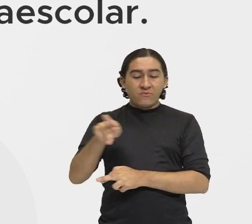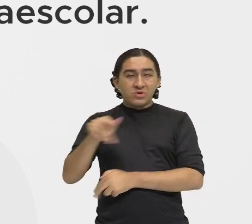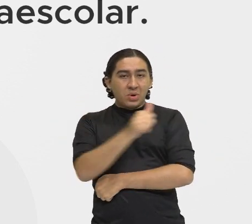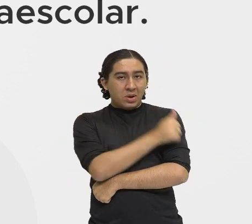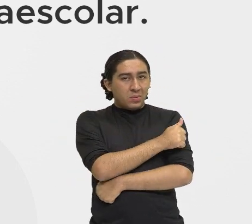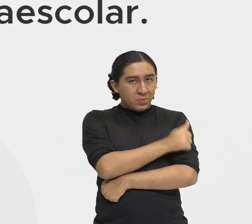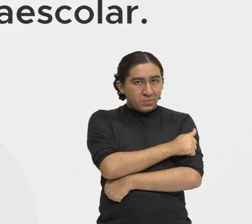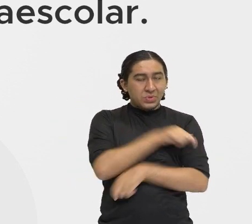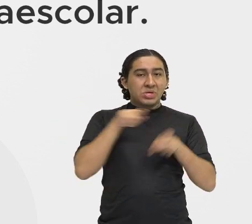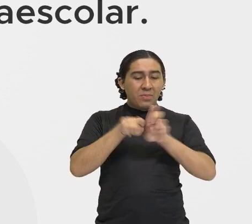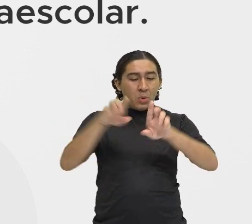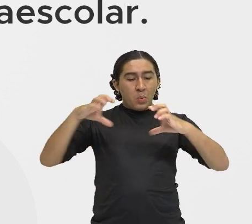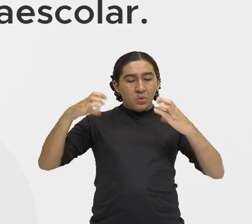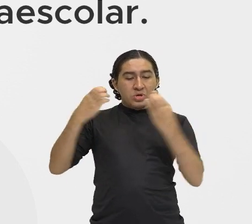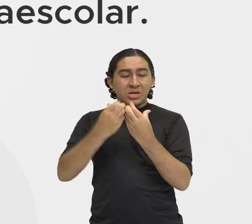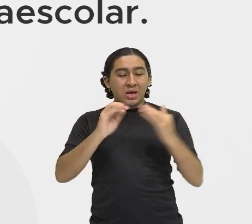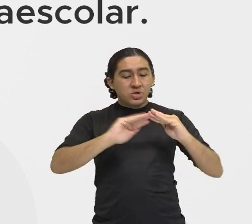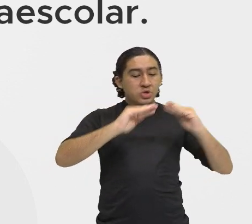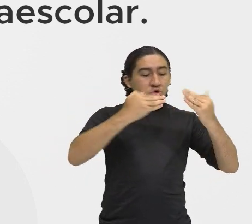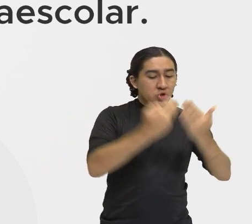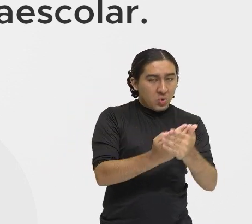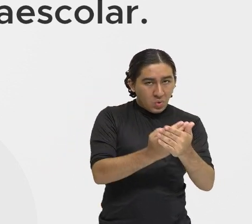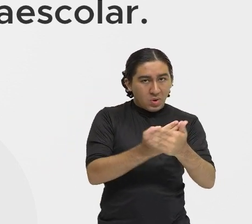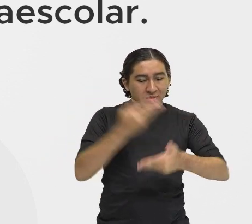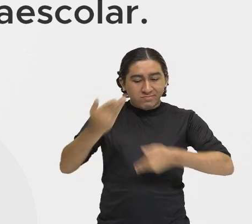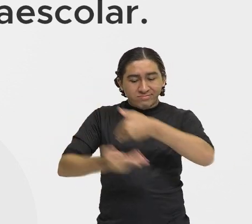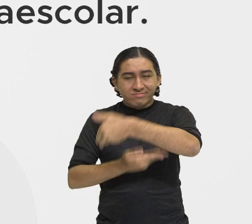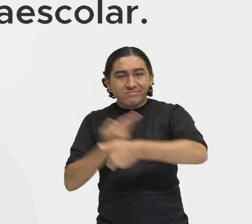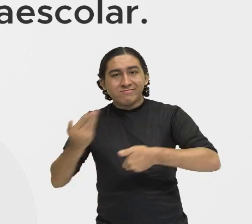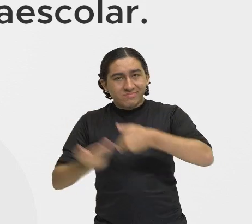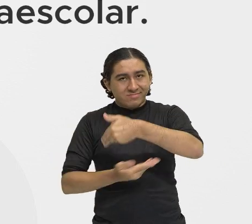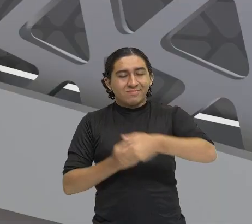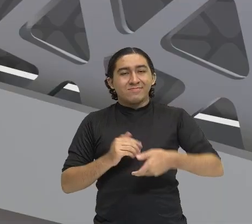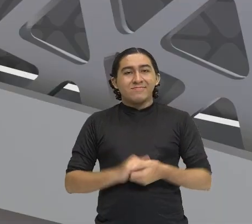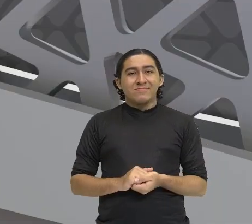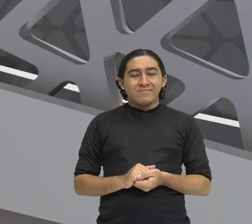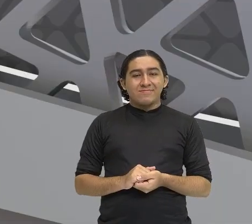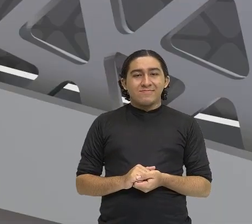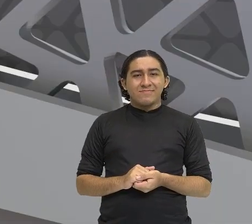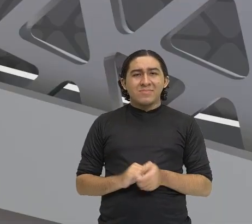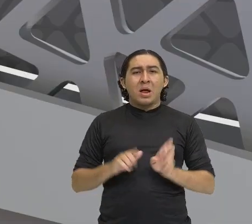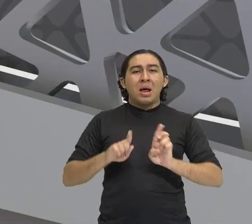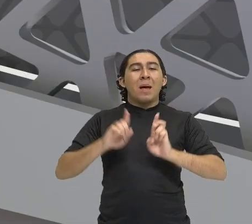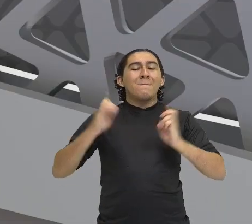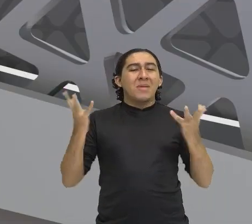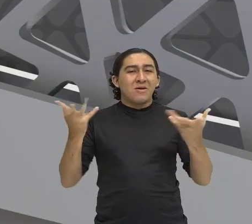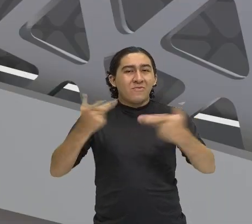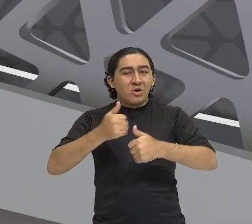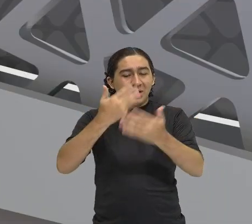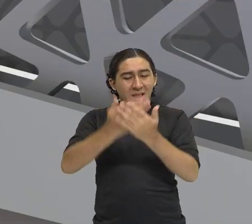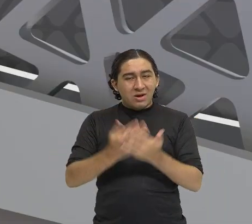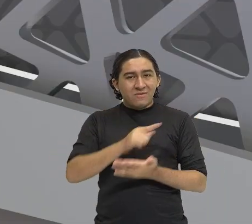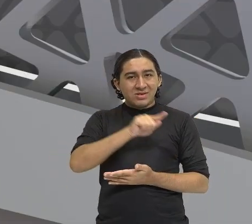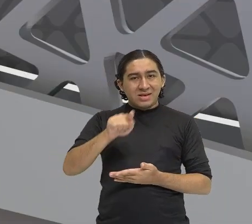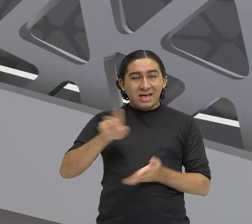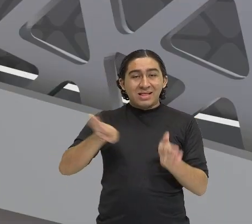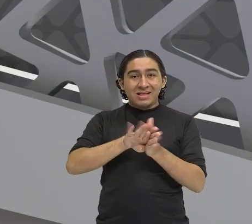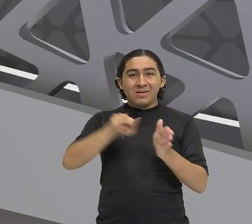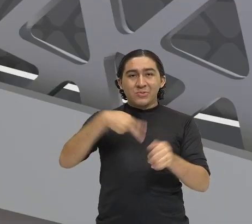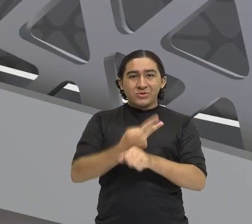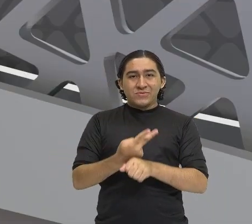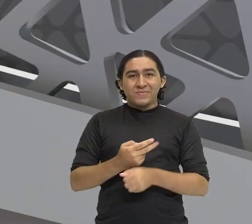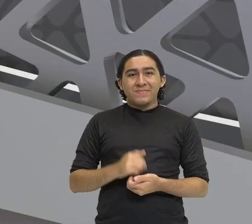professor-estudante, comunidade escolar e extraescolar. Uma excelente aula para vocês e até daqui a pouco.